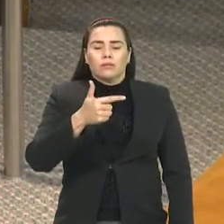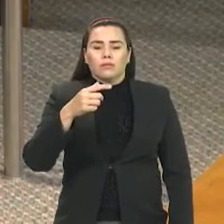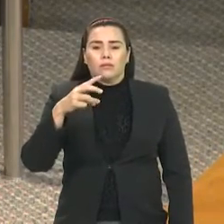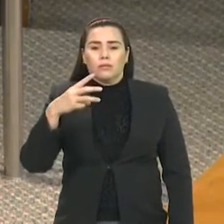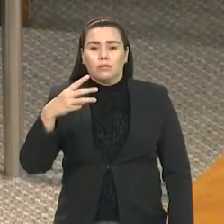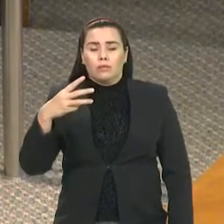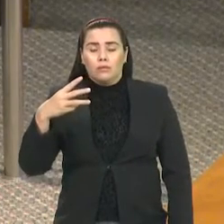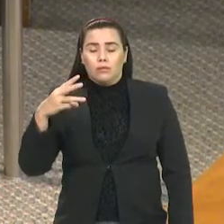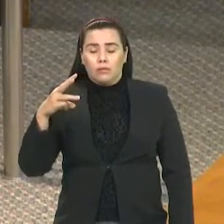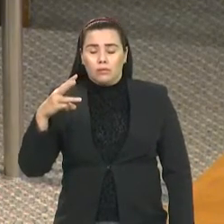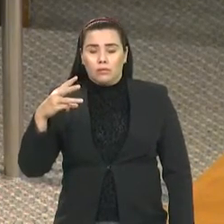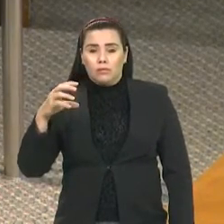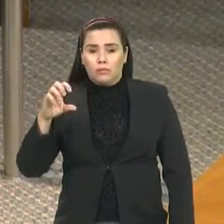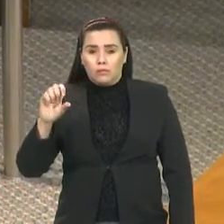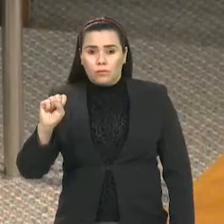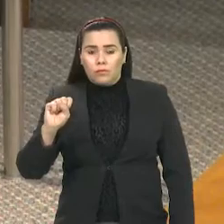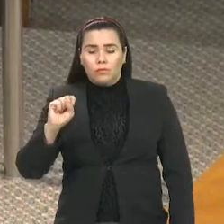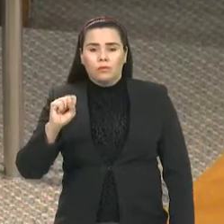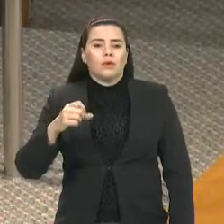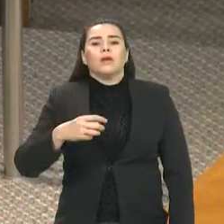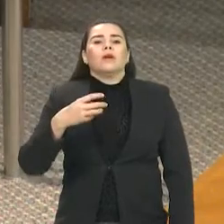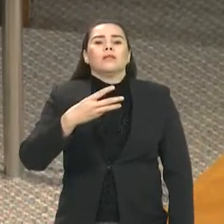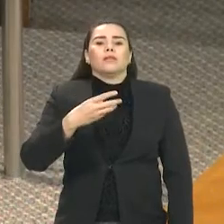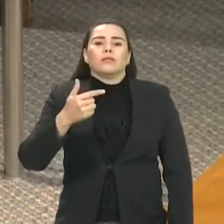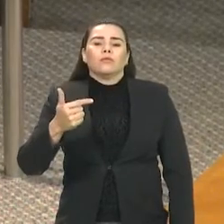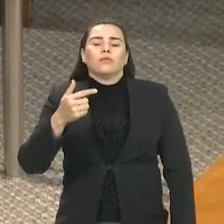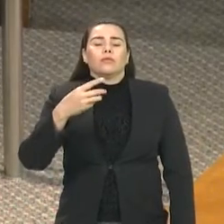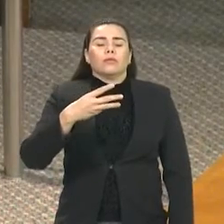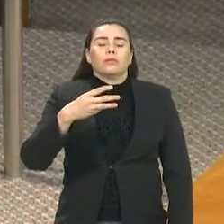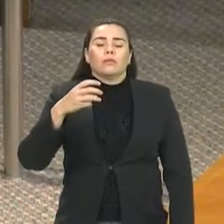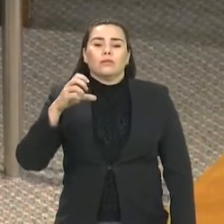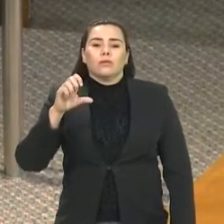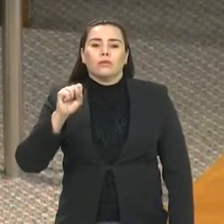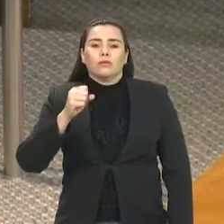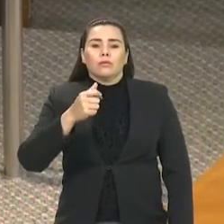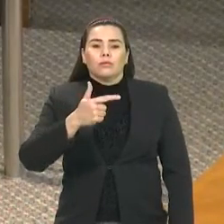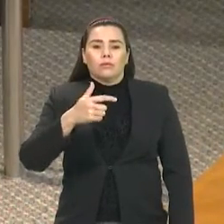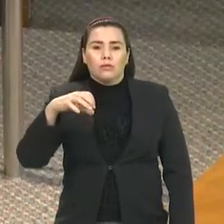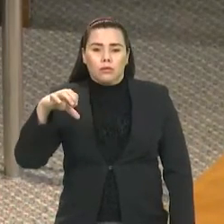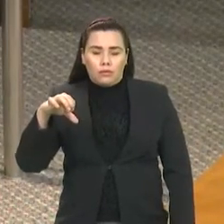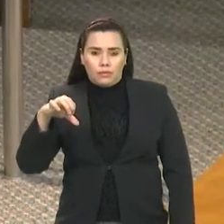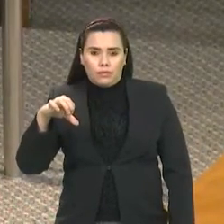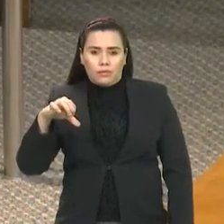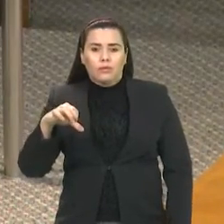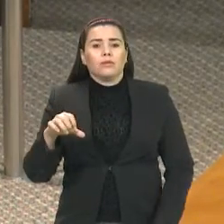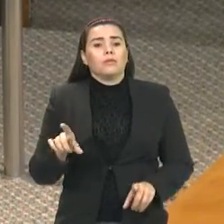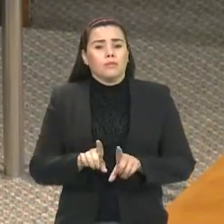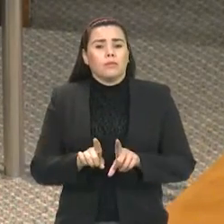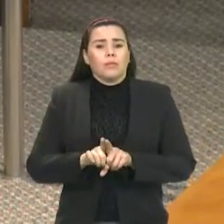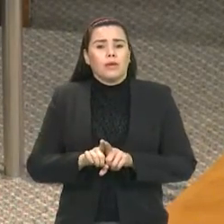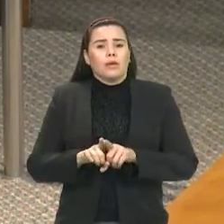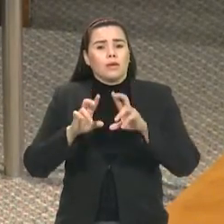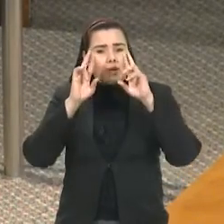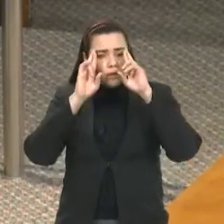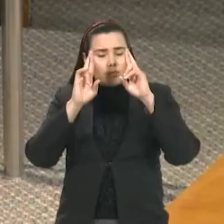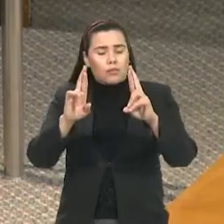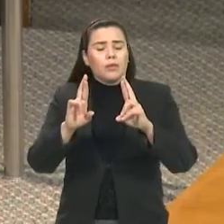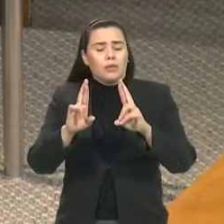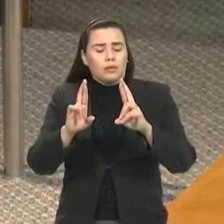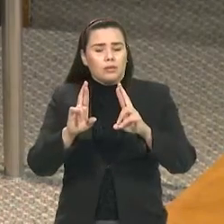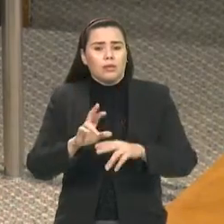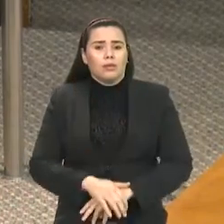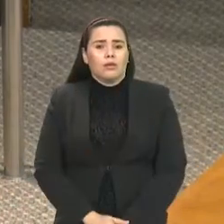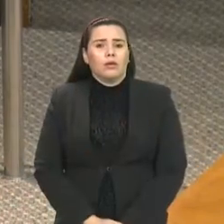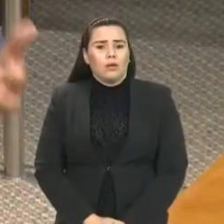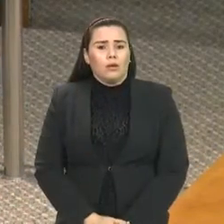da saúde e mais também a luta pelas 30 horas. Condutores de ambulância, precisam ser reconhecidos como da área de saúde.